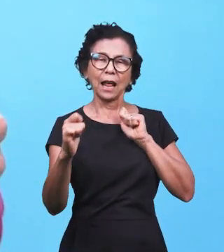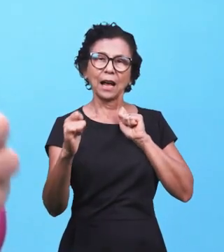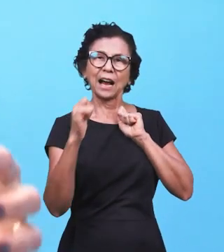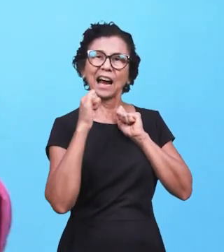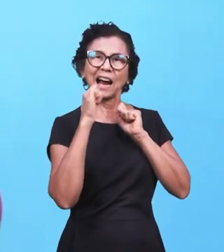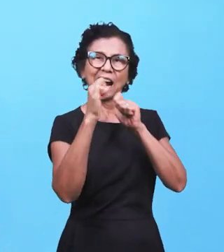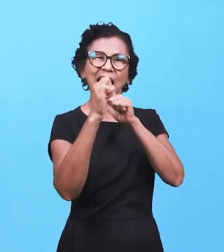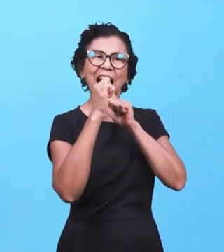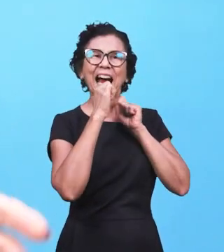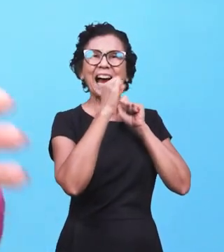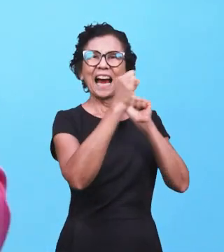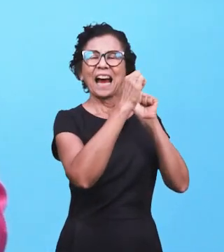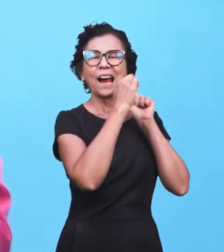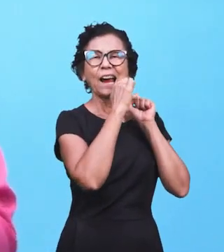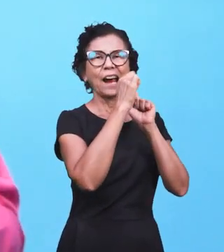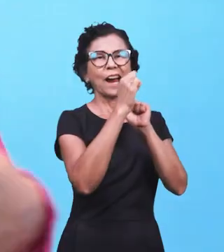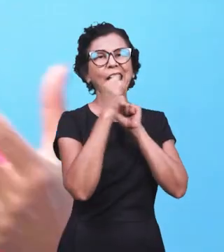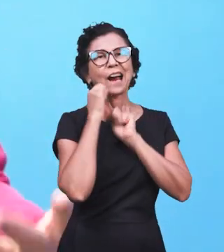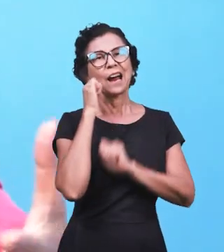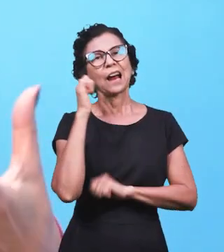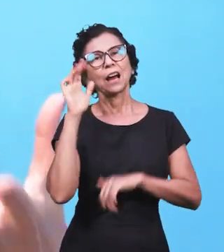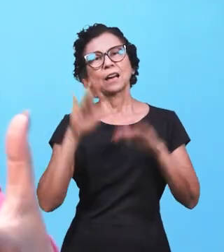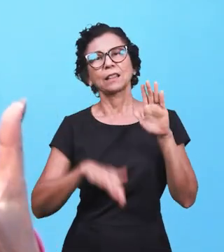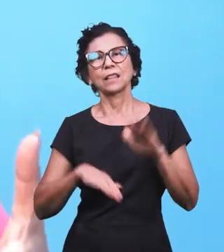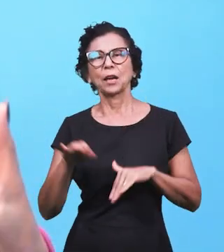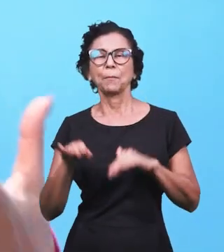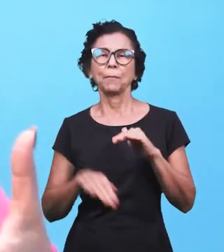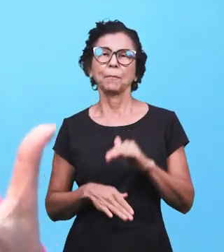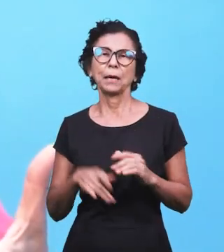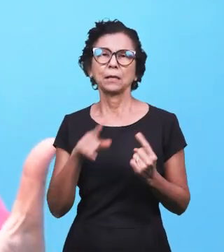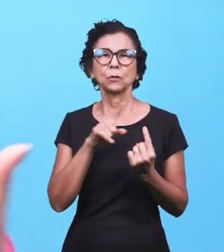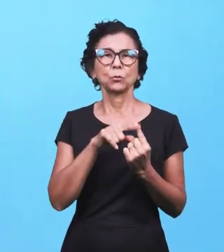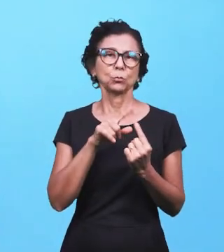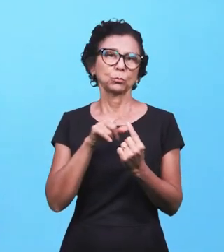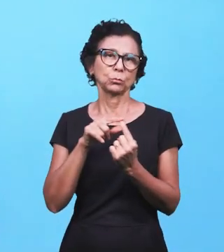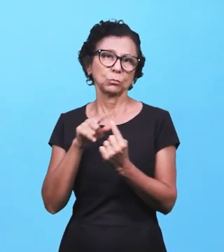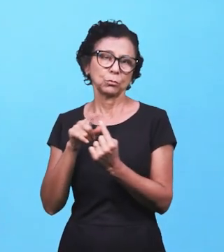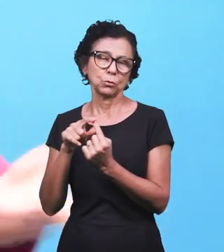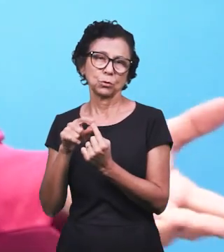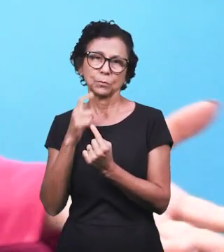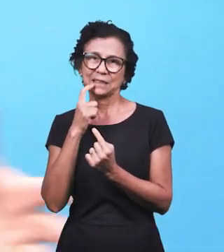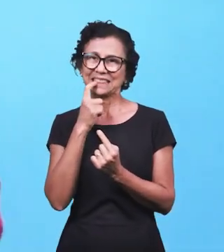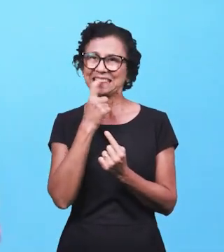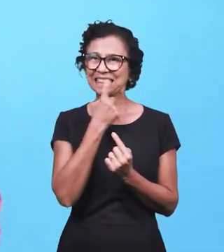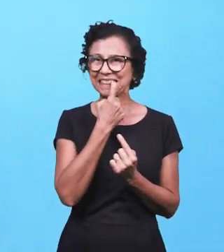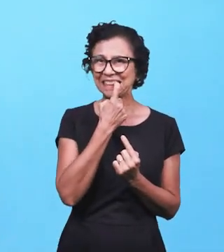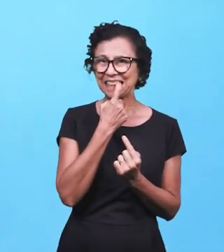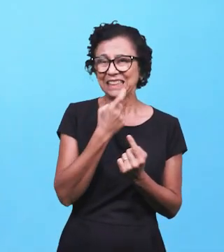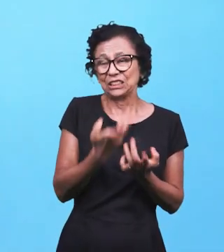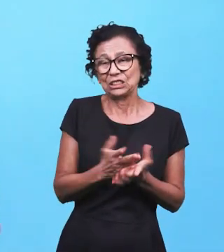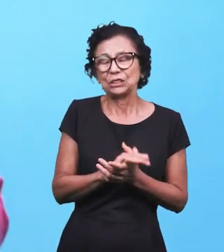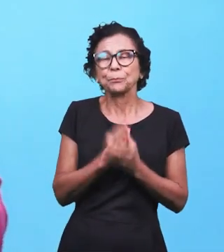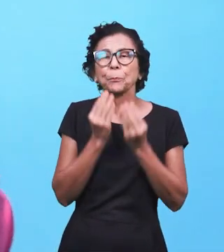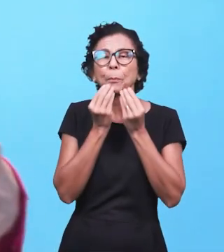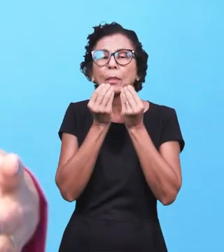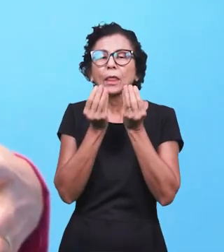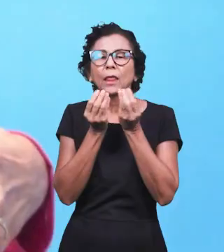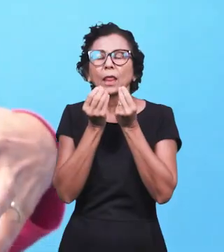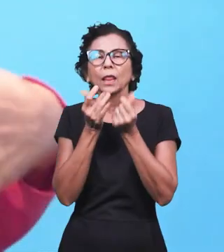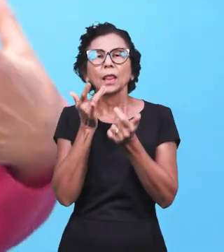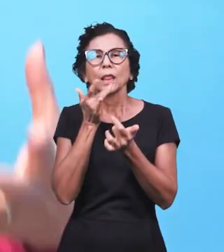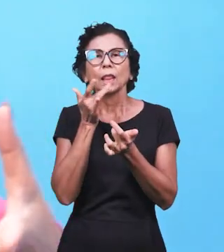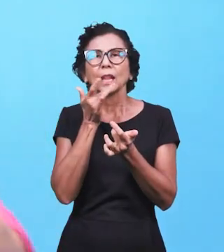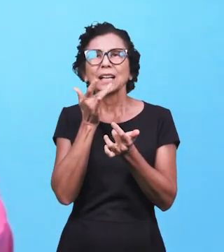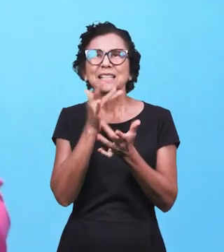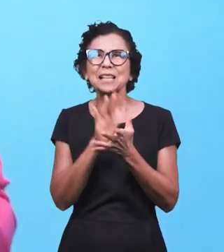maior. Então, vai de acordo com o tipo de dentição que a pessoa tem. E a questão do sabor realmente é só para